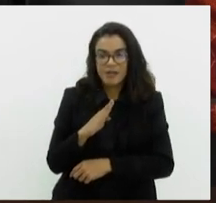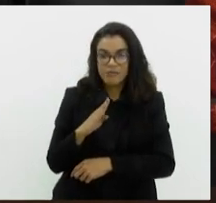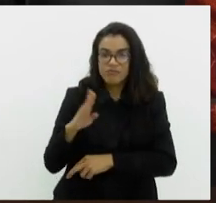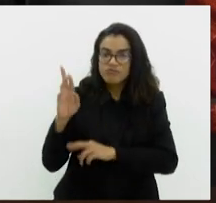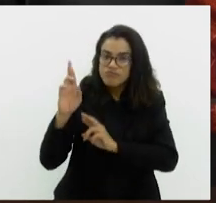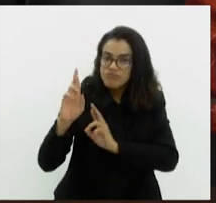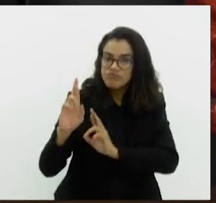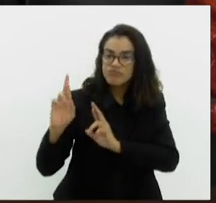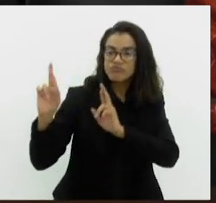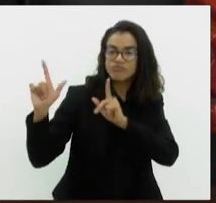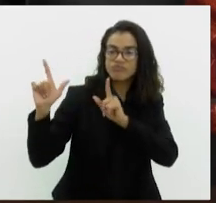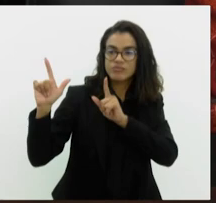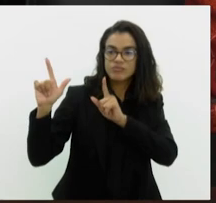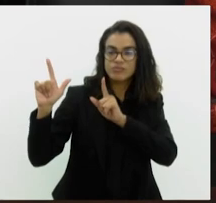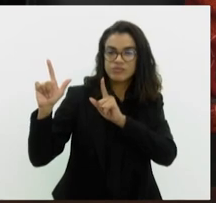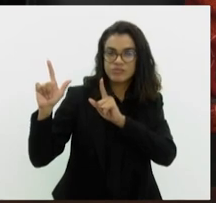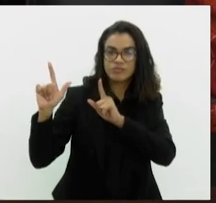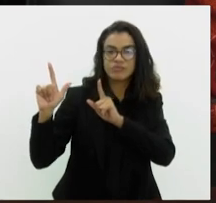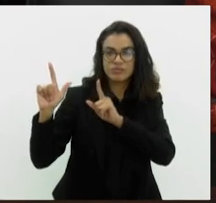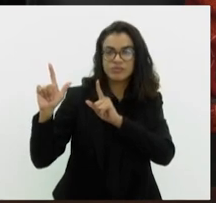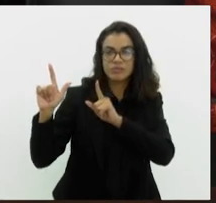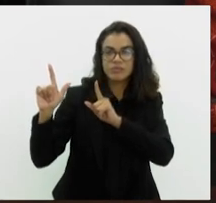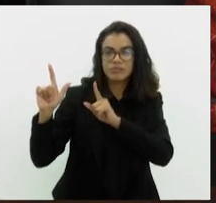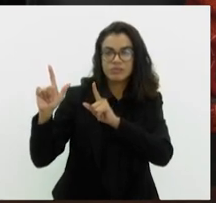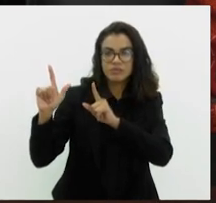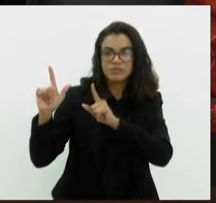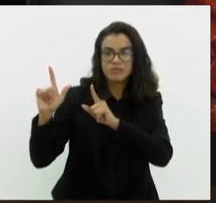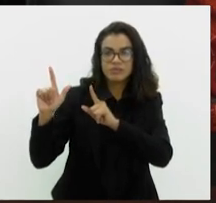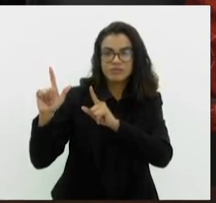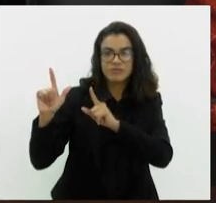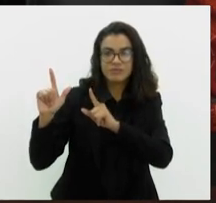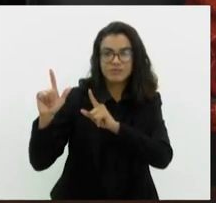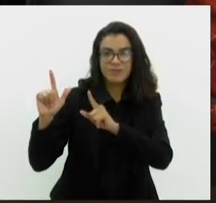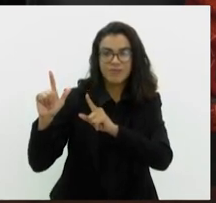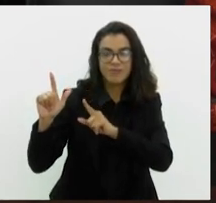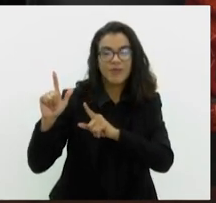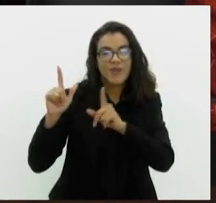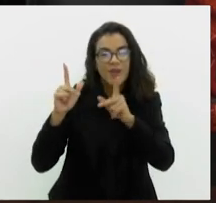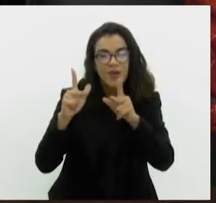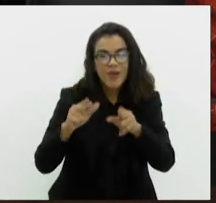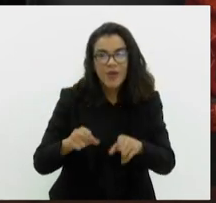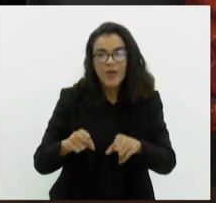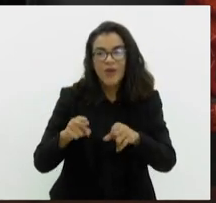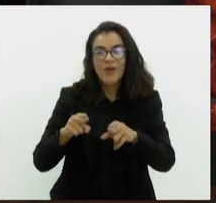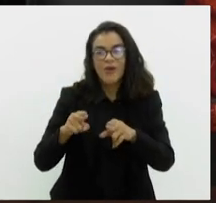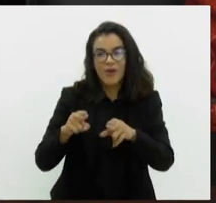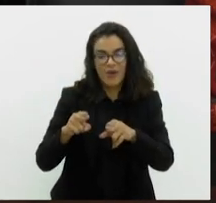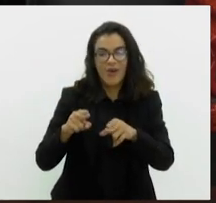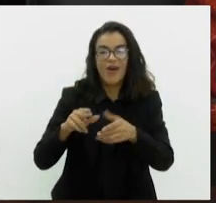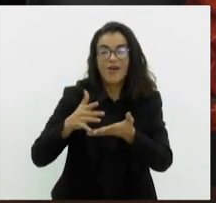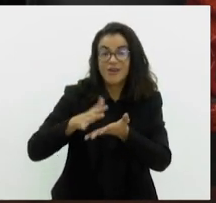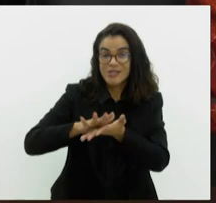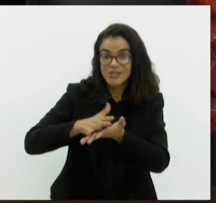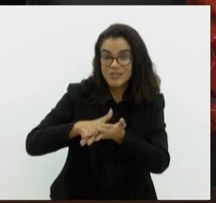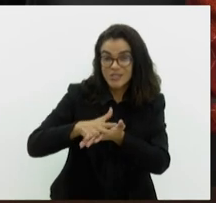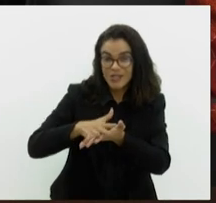diferente. E, por um mote do Salgueiro, que é a escola de